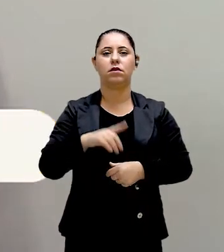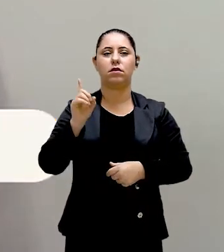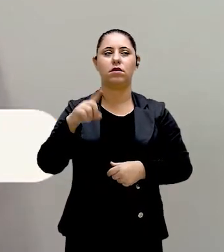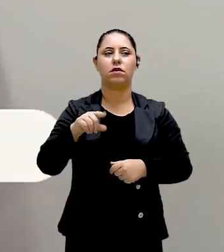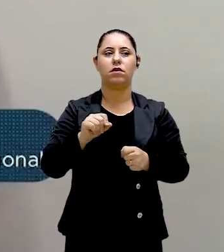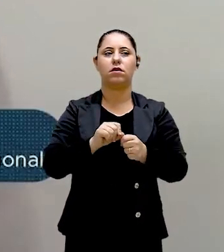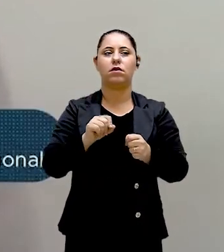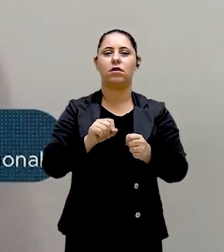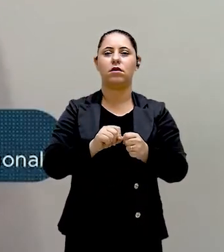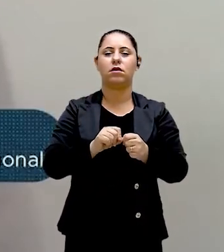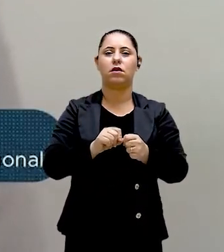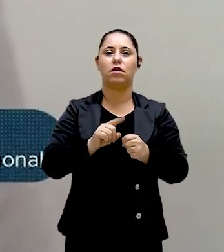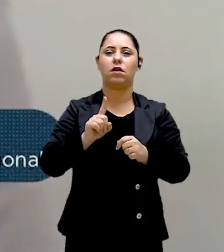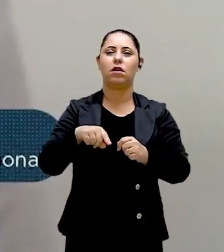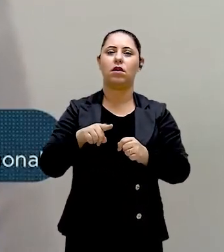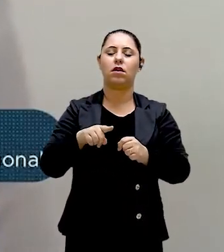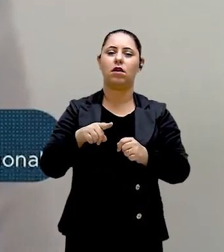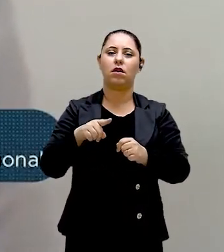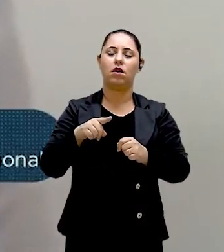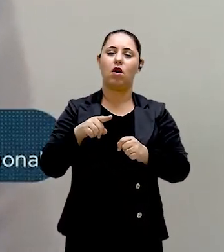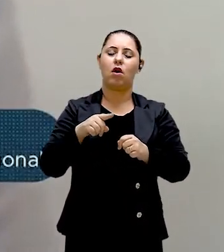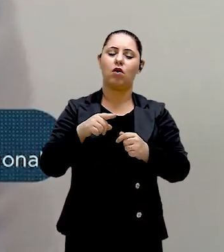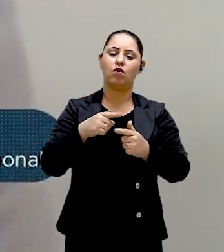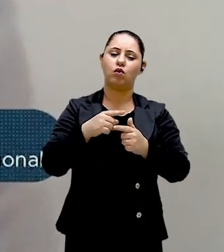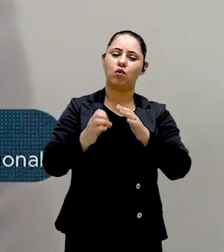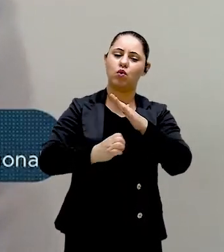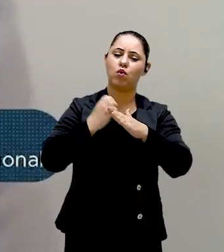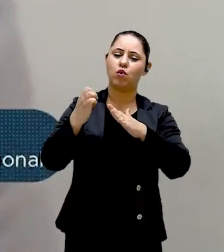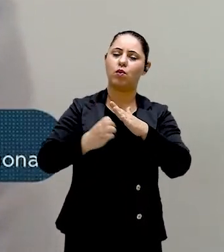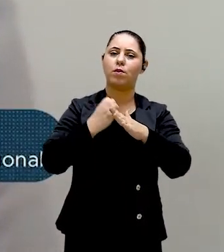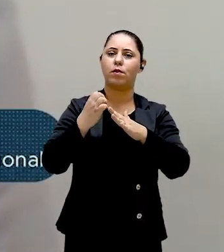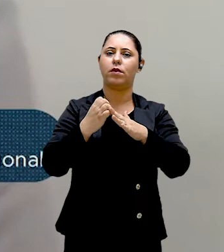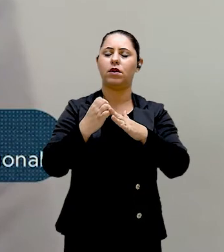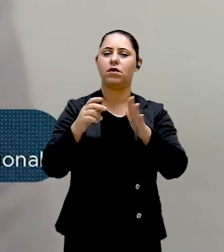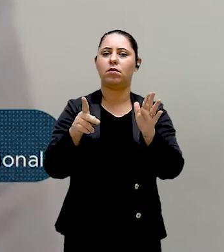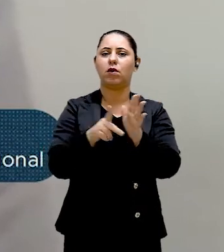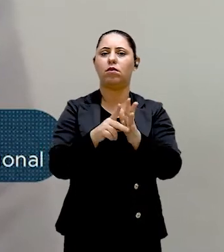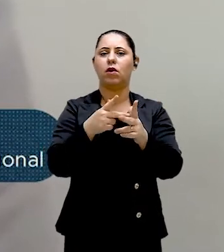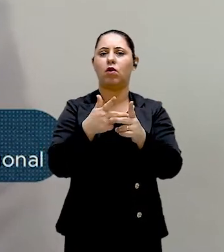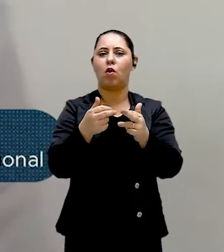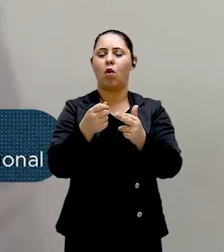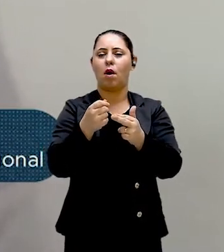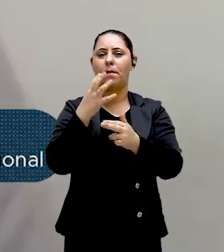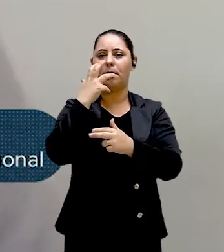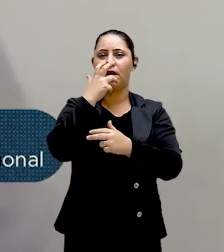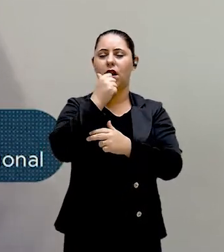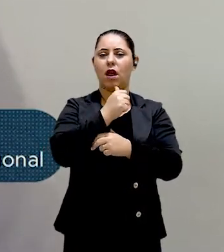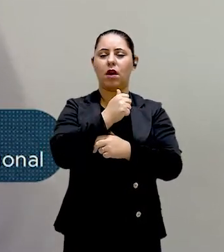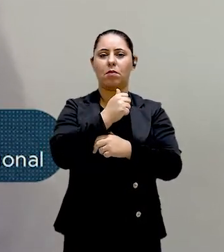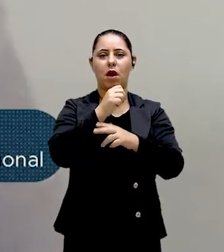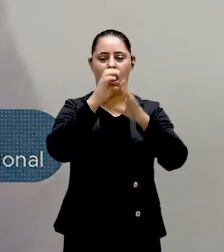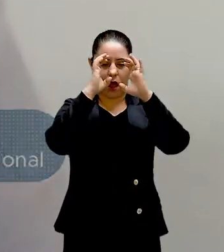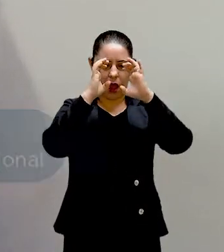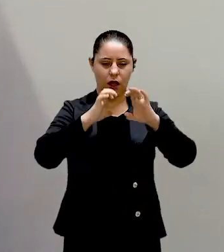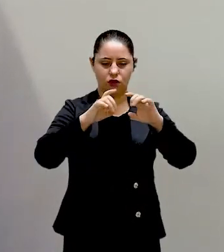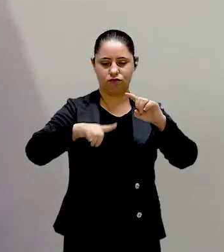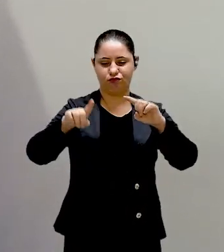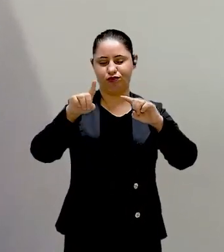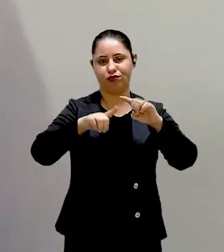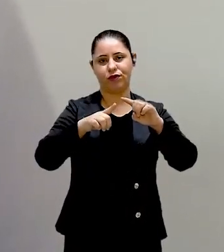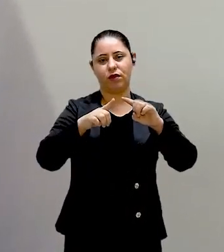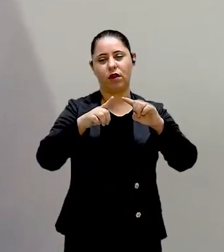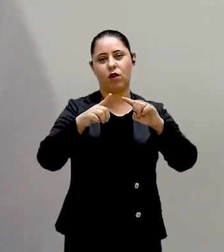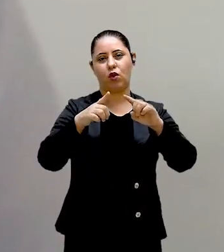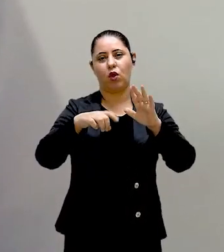contra os testes cosméticos, sendo que são testes antiéticos, eles causam muito sofrimento